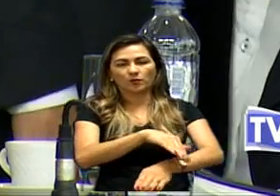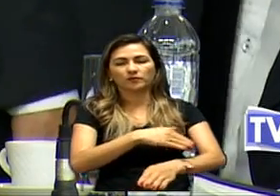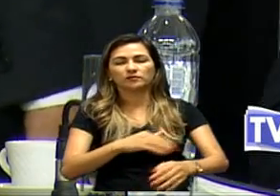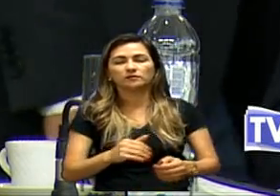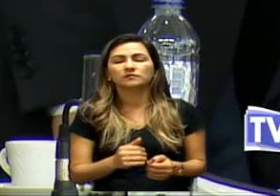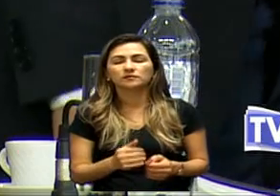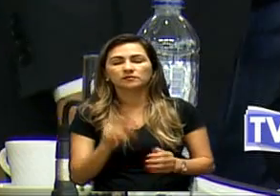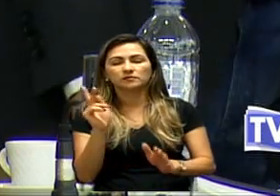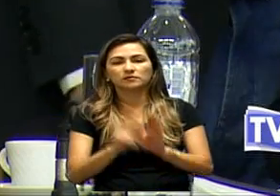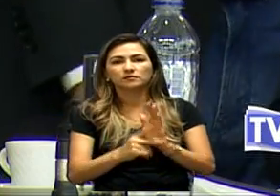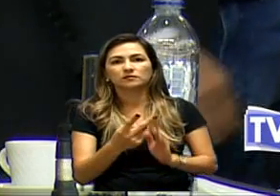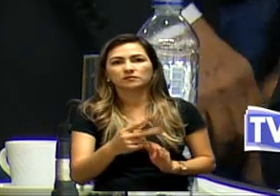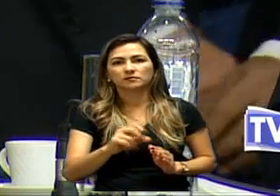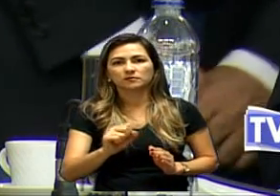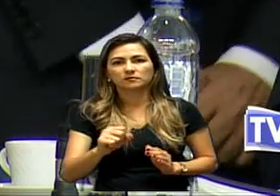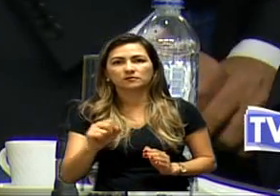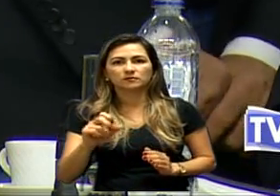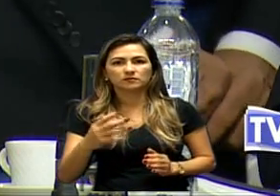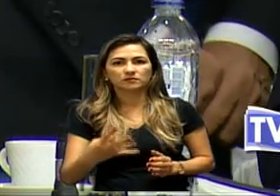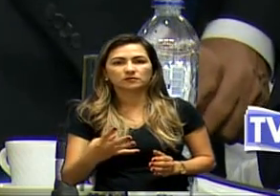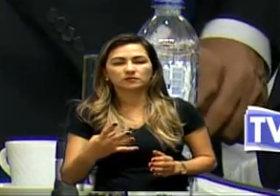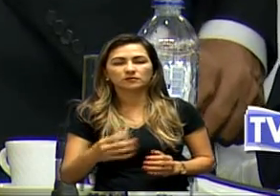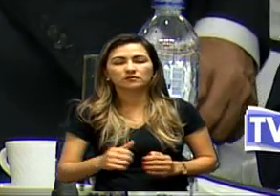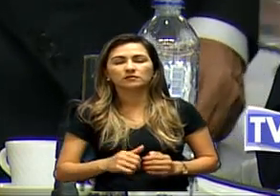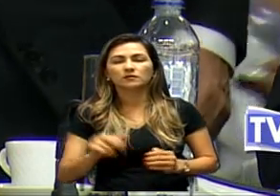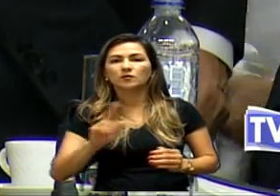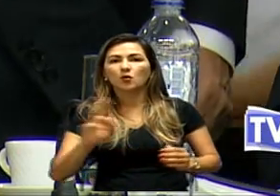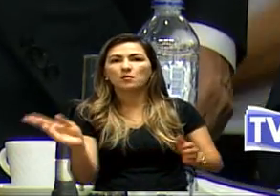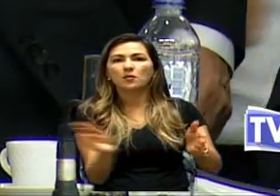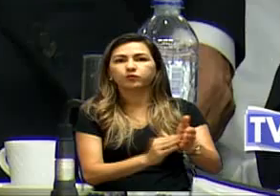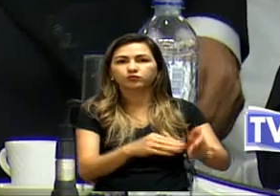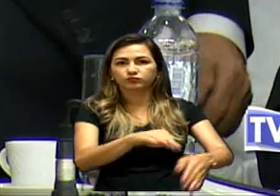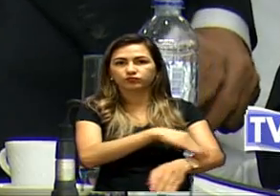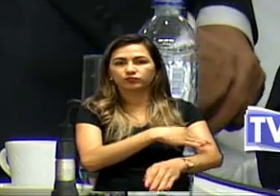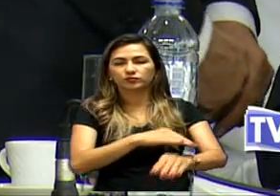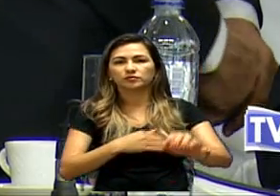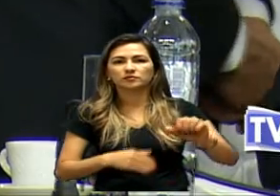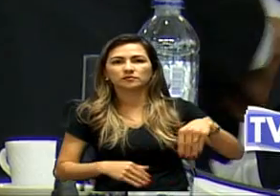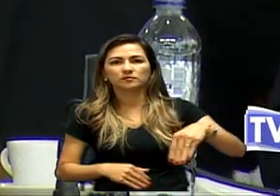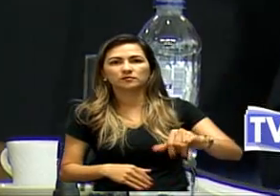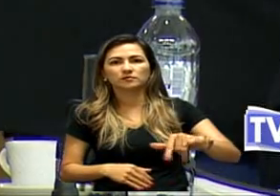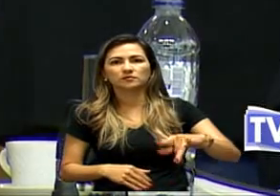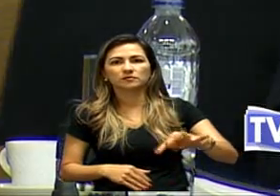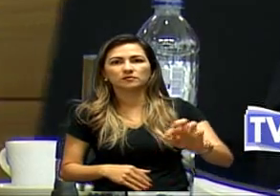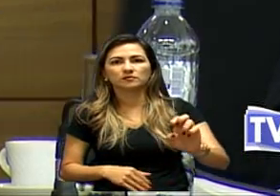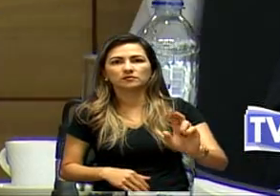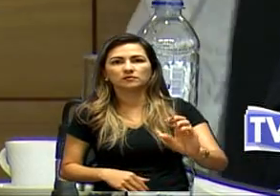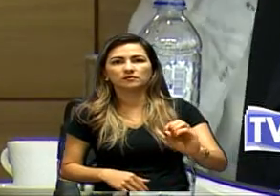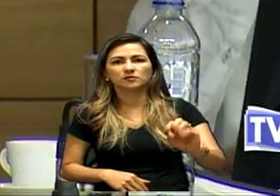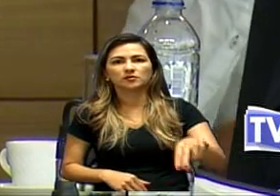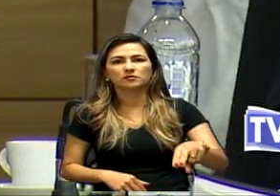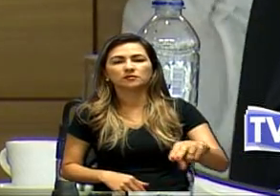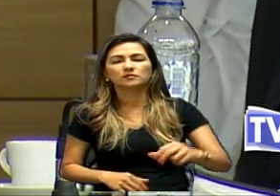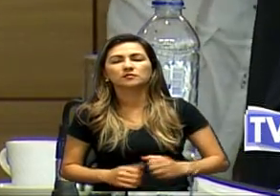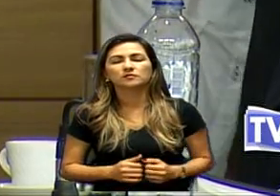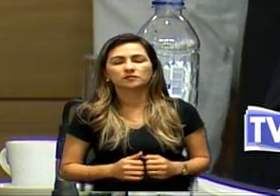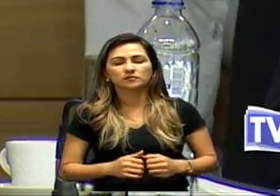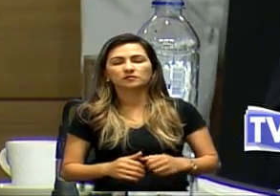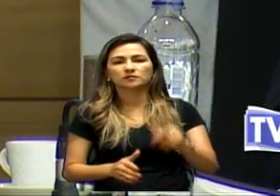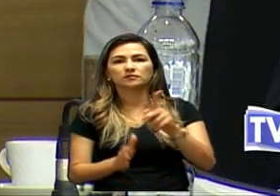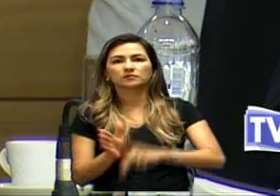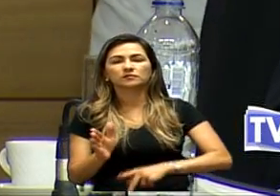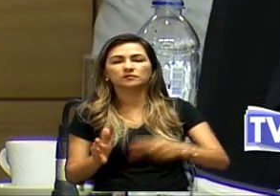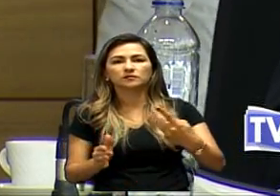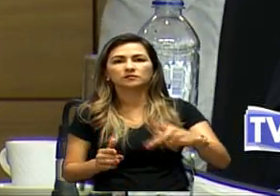sobre José Milton Simão. Projeto de decreto legislativo do vereador Fernando Dini ao